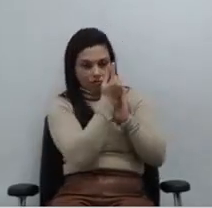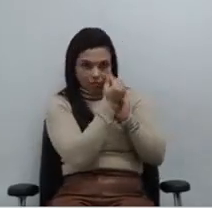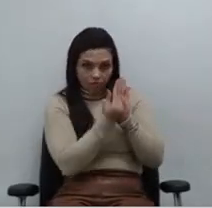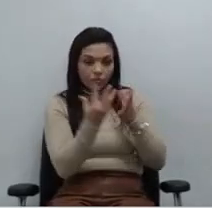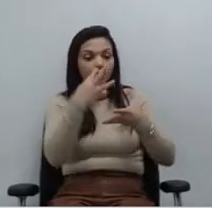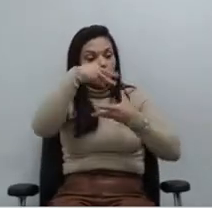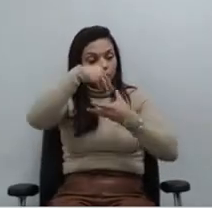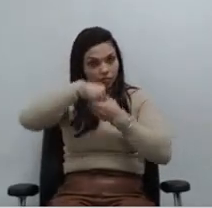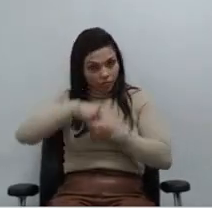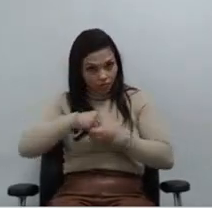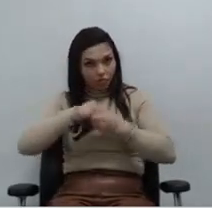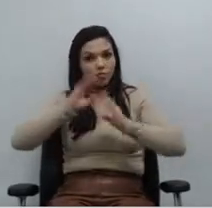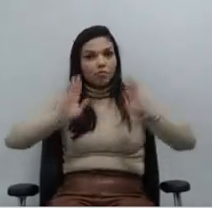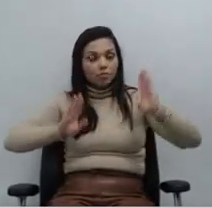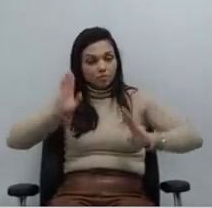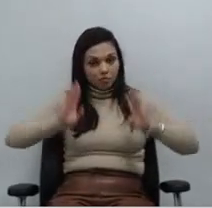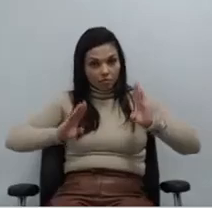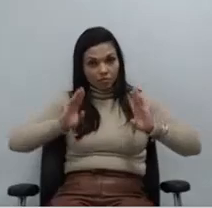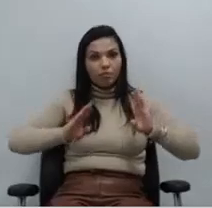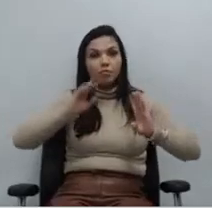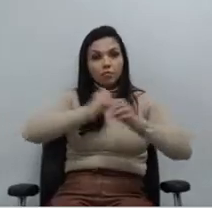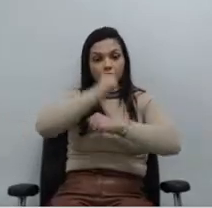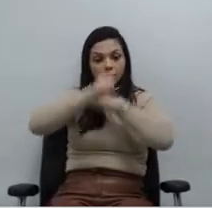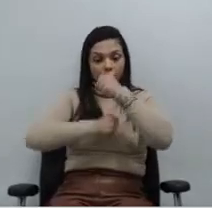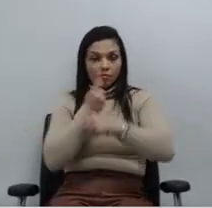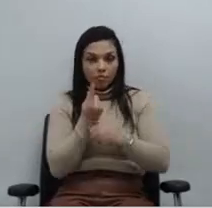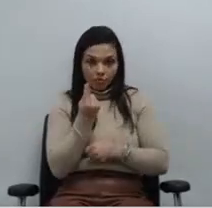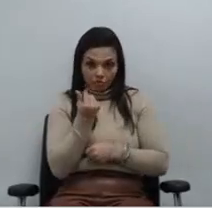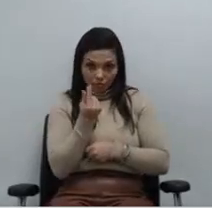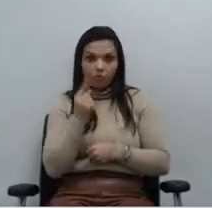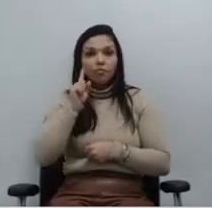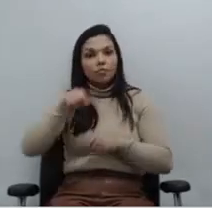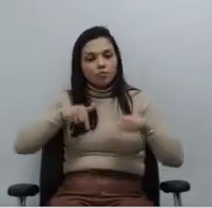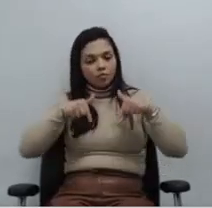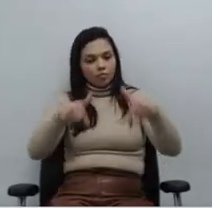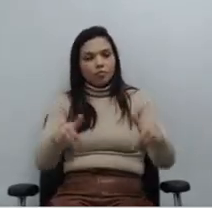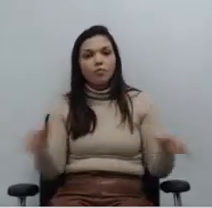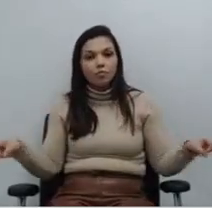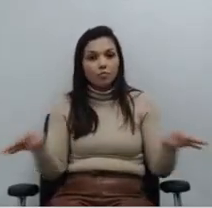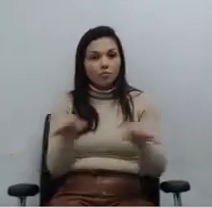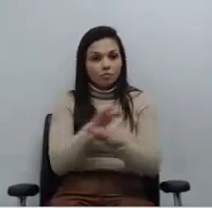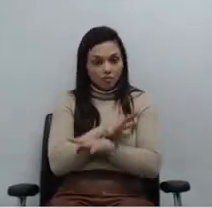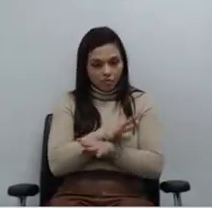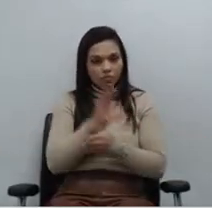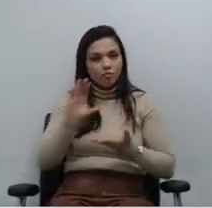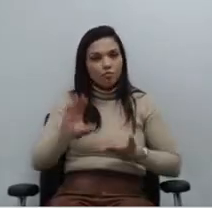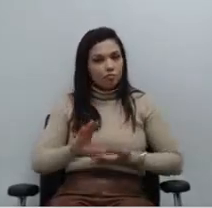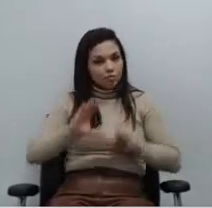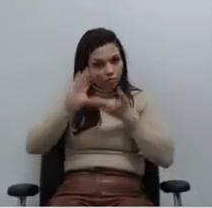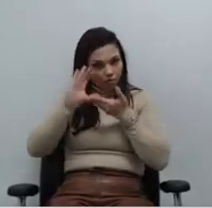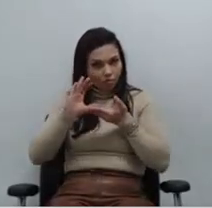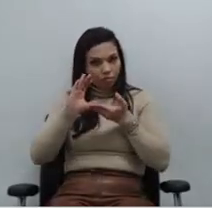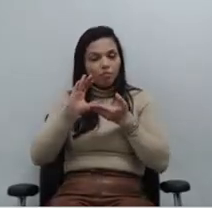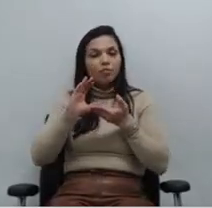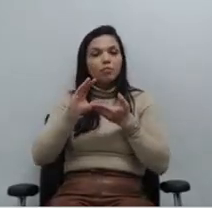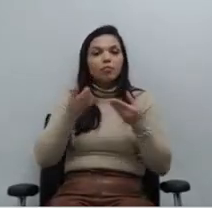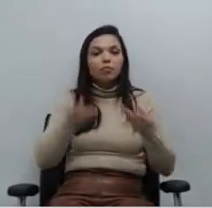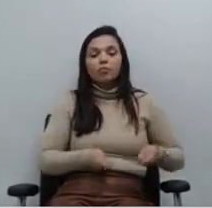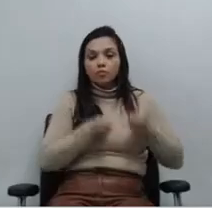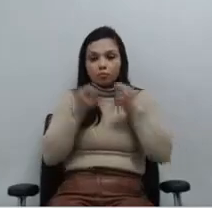interno, a partir da experiência de um plano plurianual de atuação. Em razão do término do mandato, o processo foi redistribuído ao conselheiro